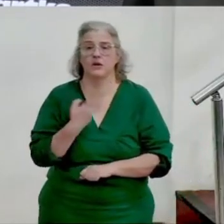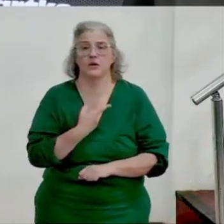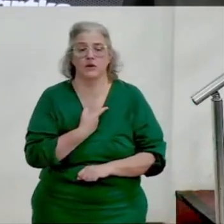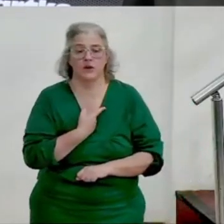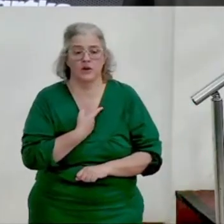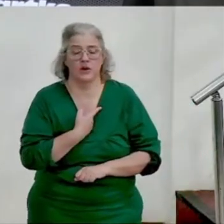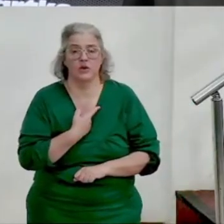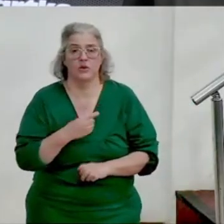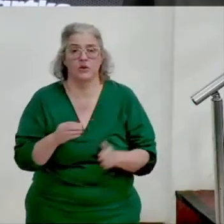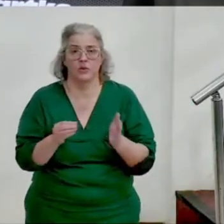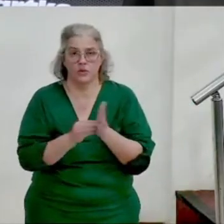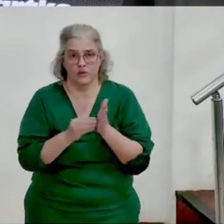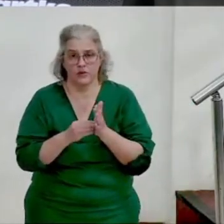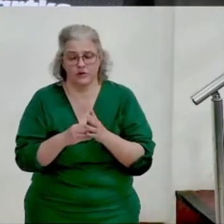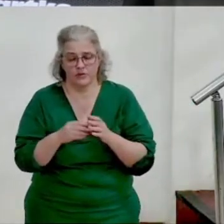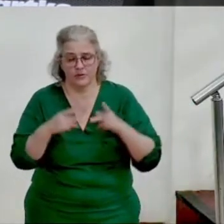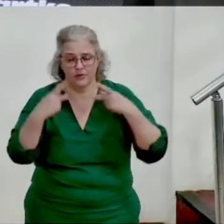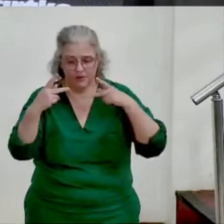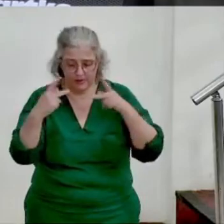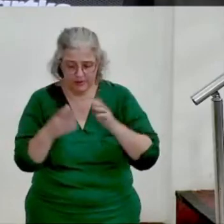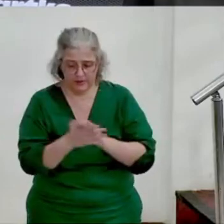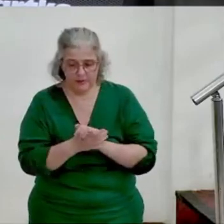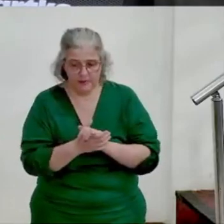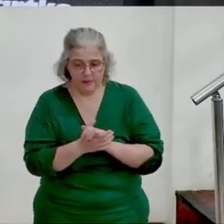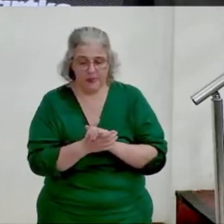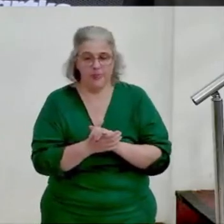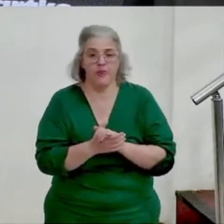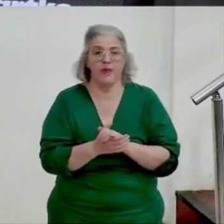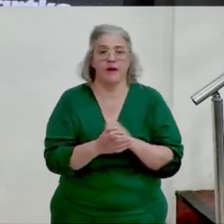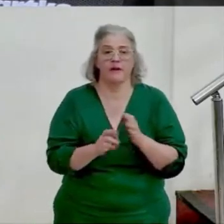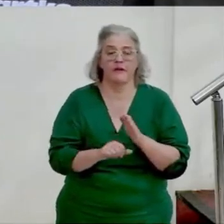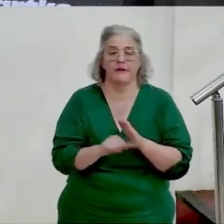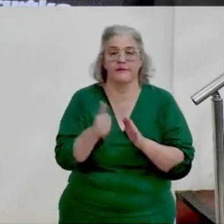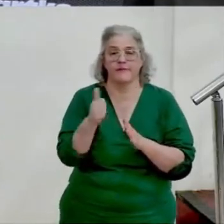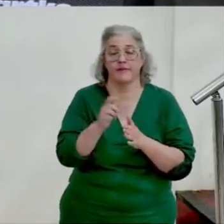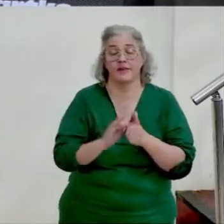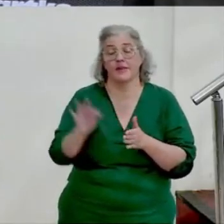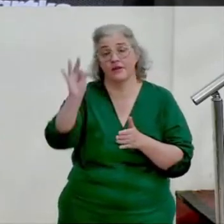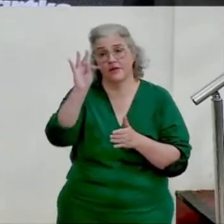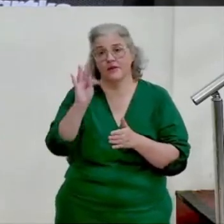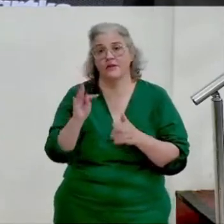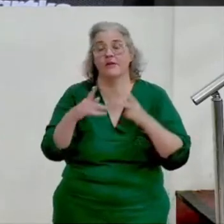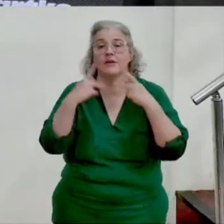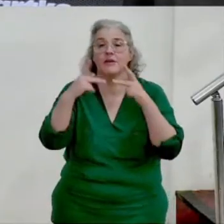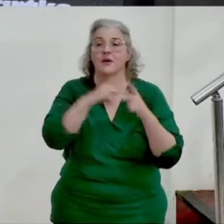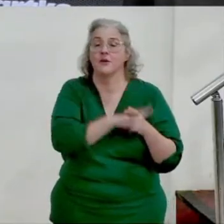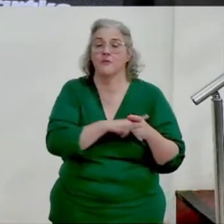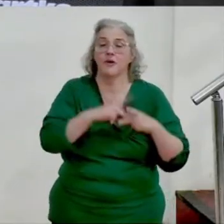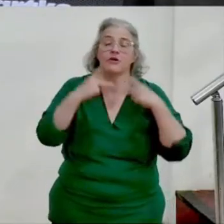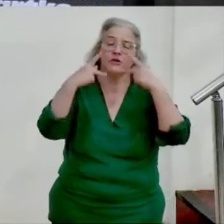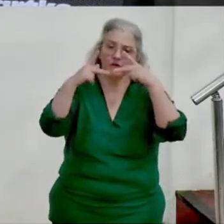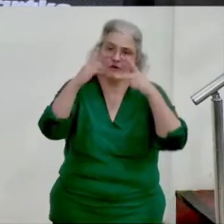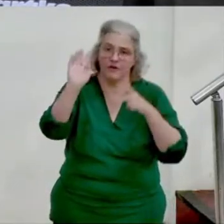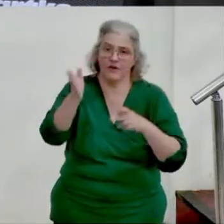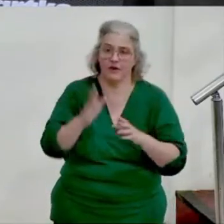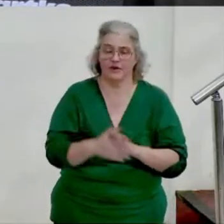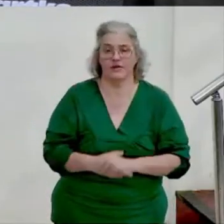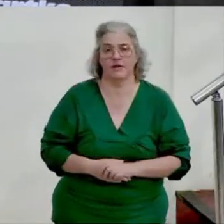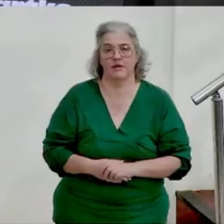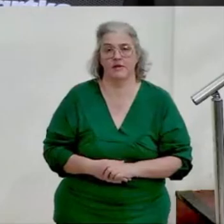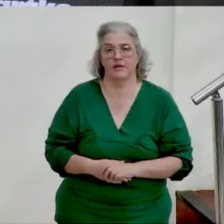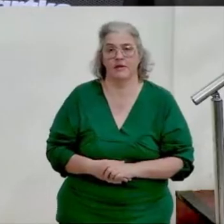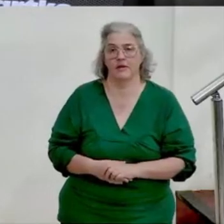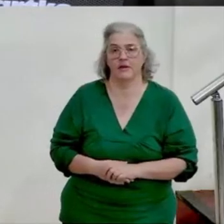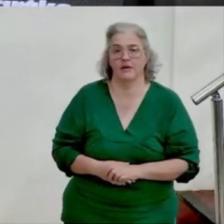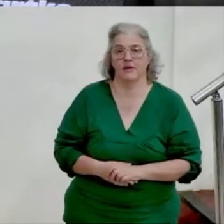último sermão aos Tessalonicenses, no capítulo 4, Paulo já havia falado sobre os demais. E nós